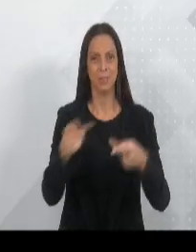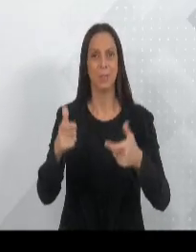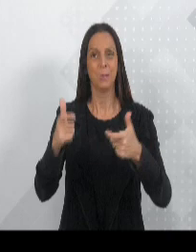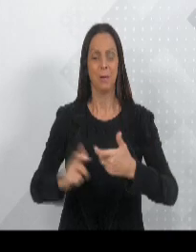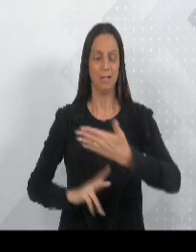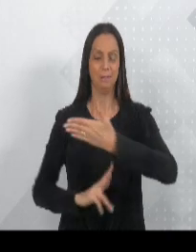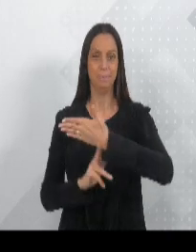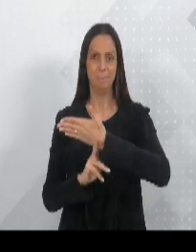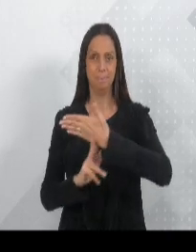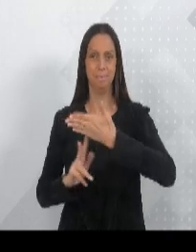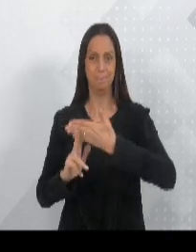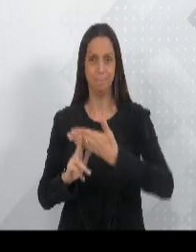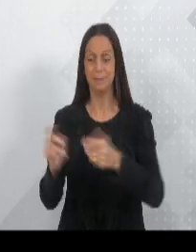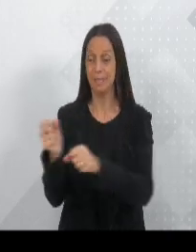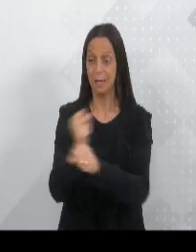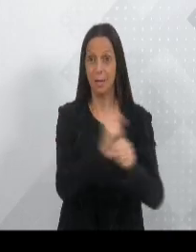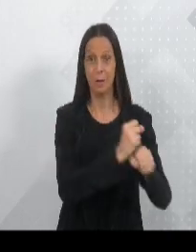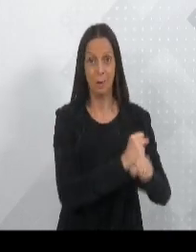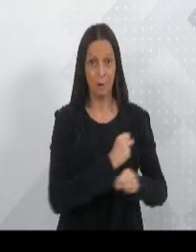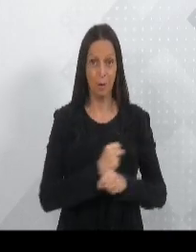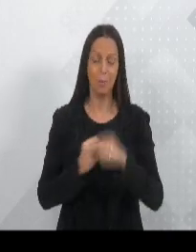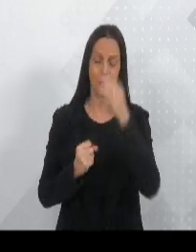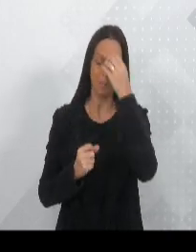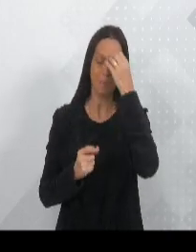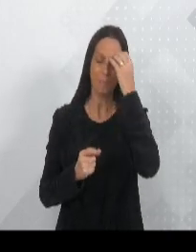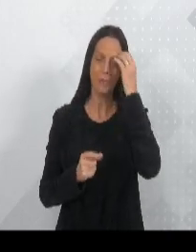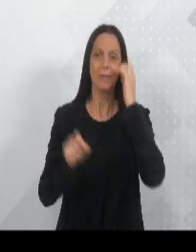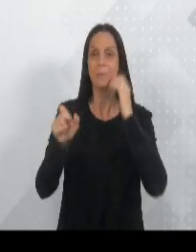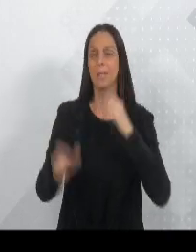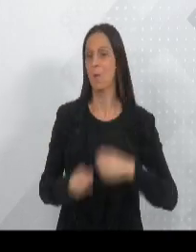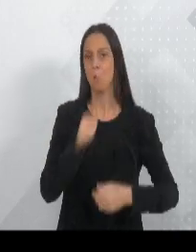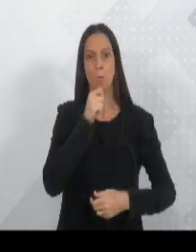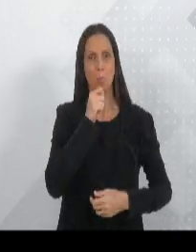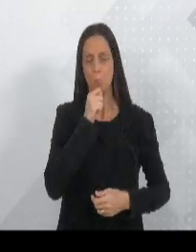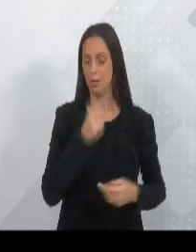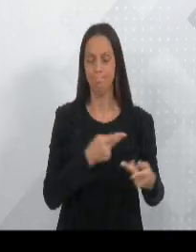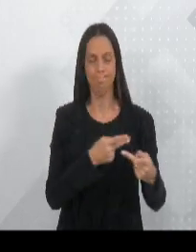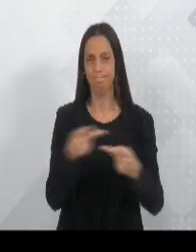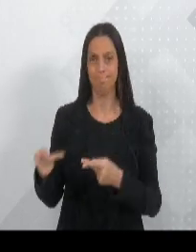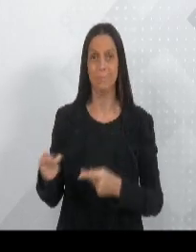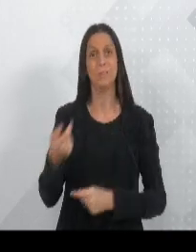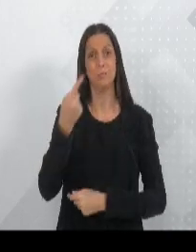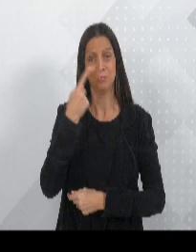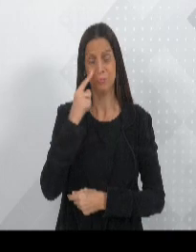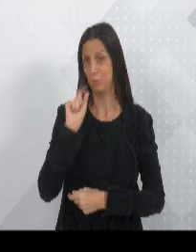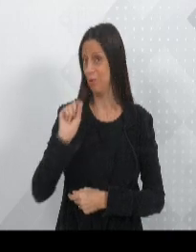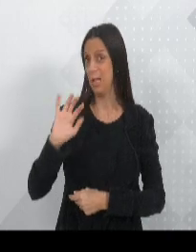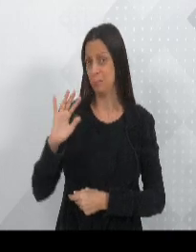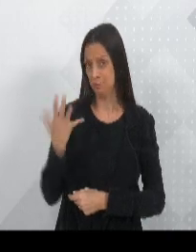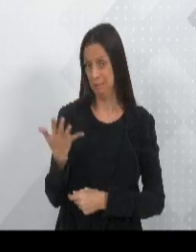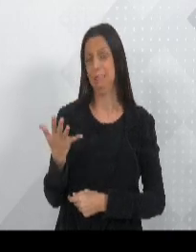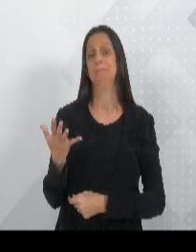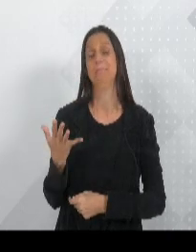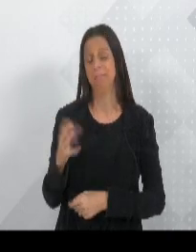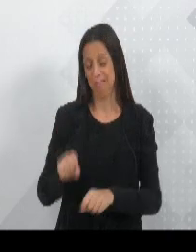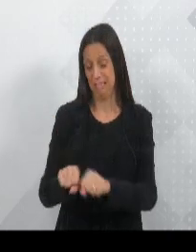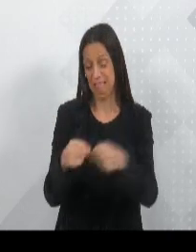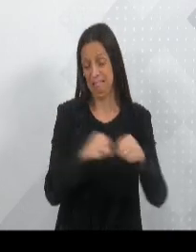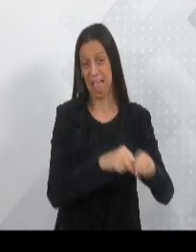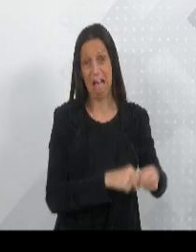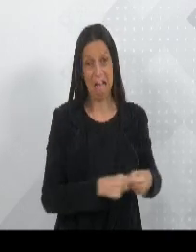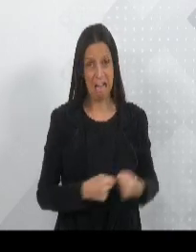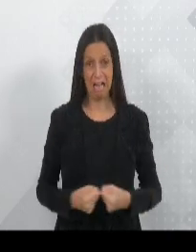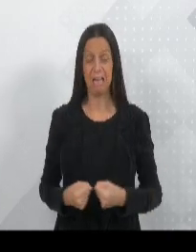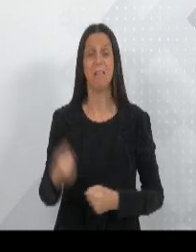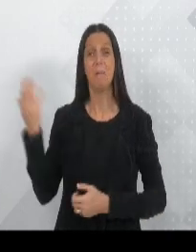para mostrar um pouco pros senhores vereadores para quem não teve oportunidade de visitar sobre os estragos que as enchentes trouxeram esse Esse empreendimento